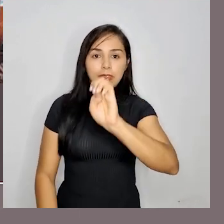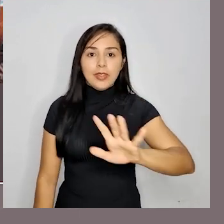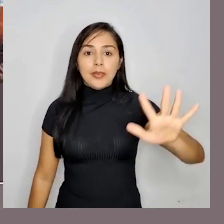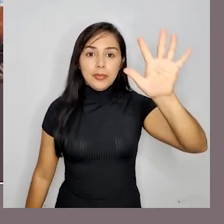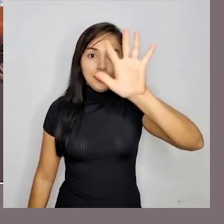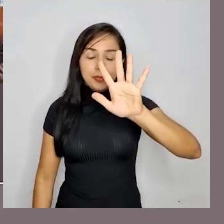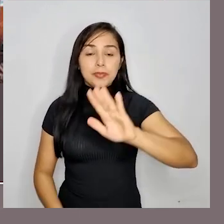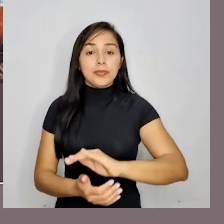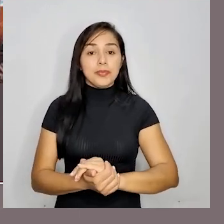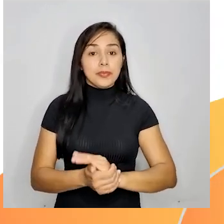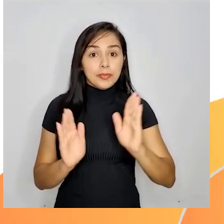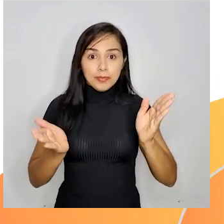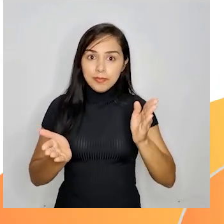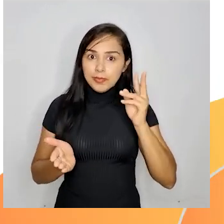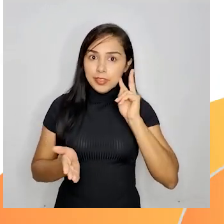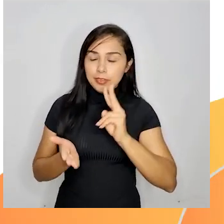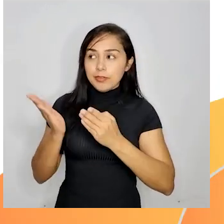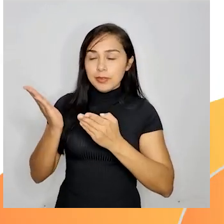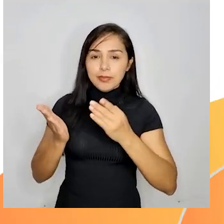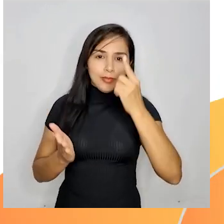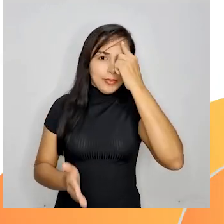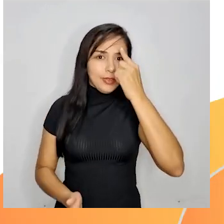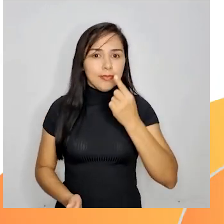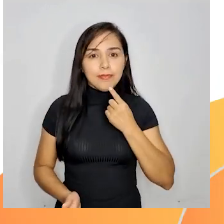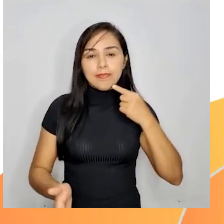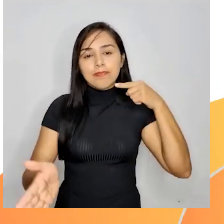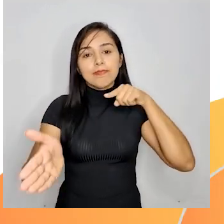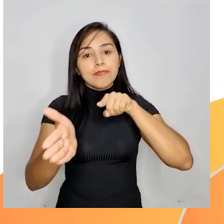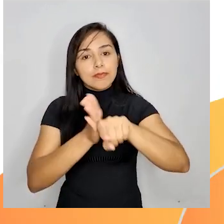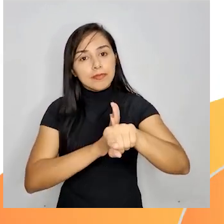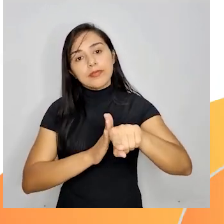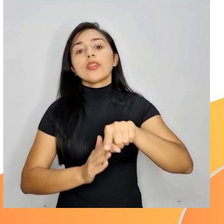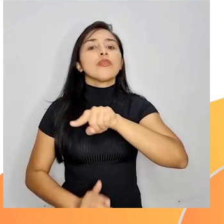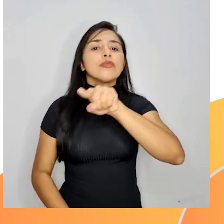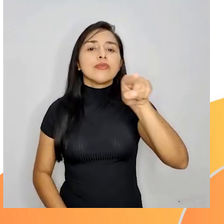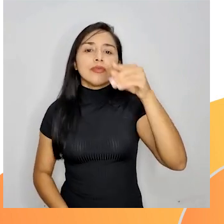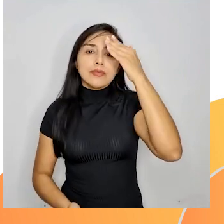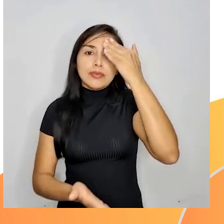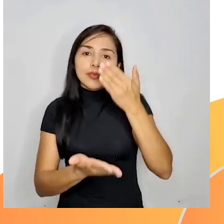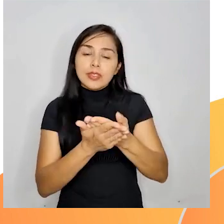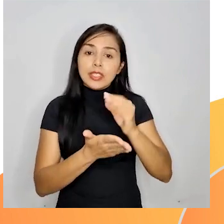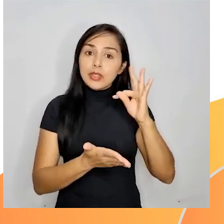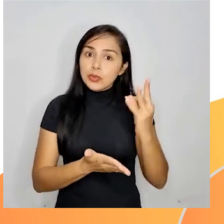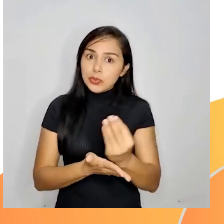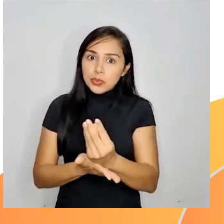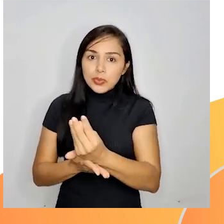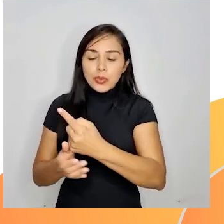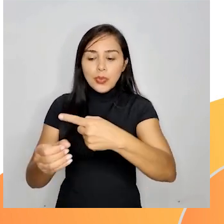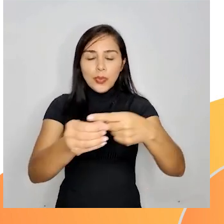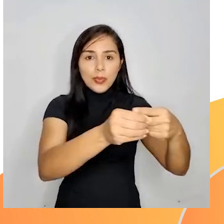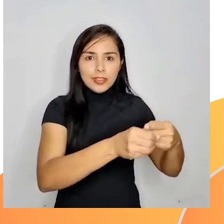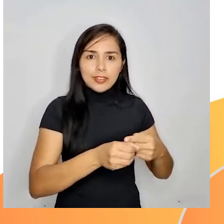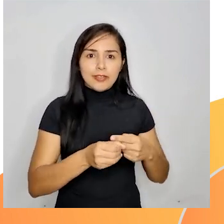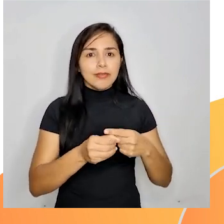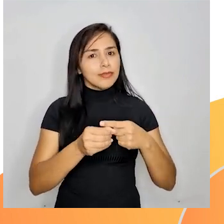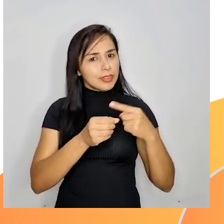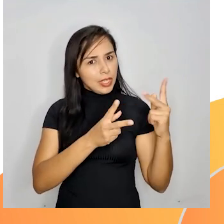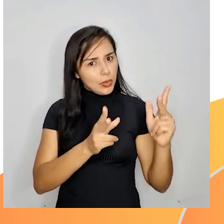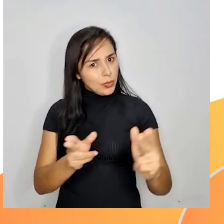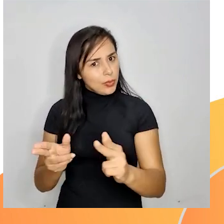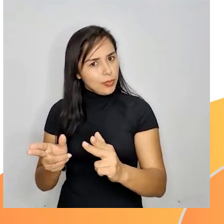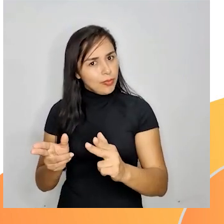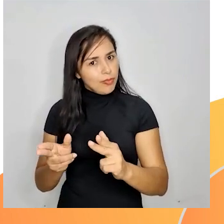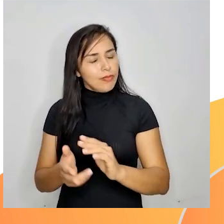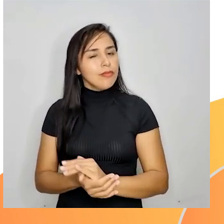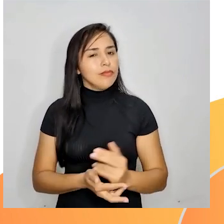imagens, vou te fazer uma pergunta, tá? Você acredita que todas as cidades são iguais? Olha